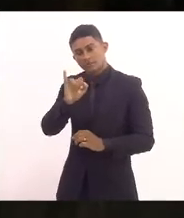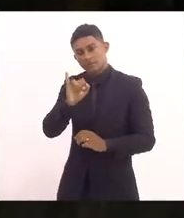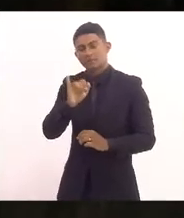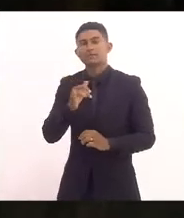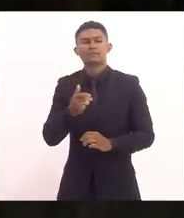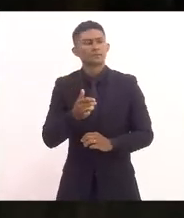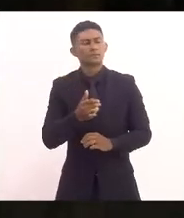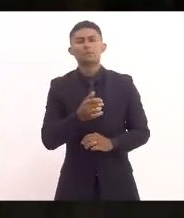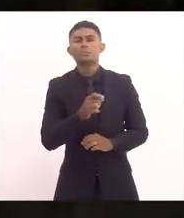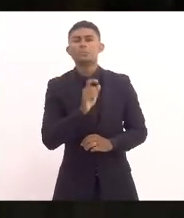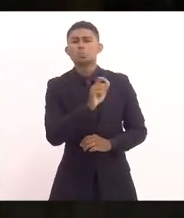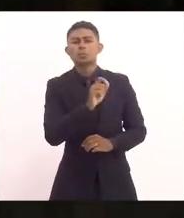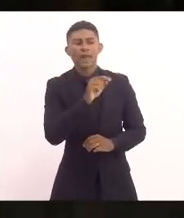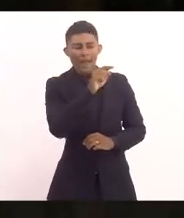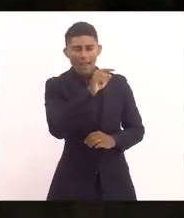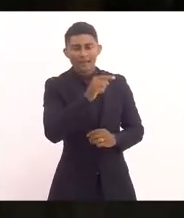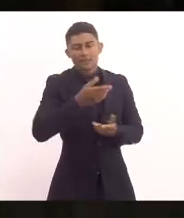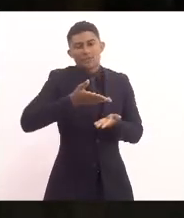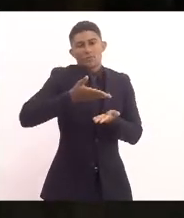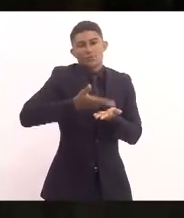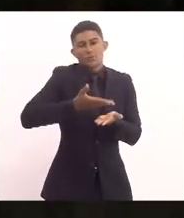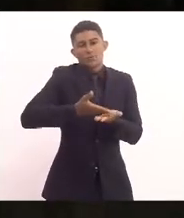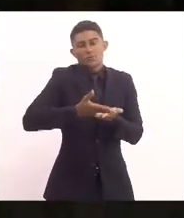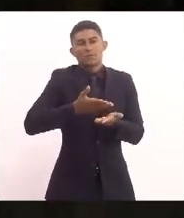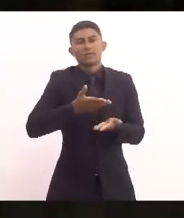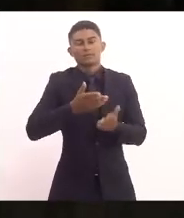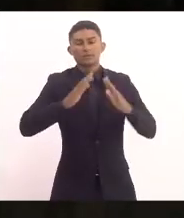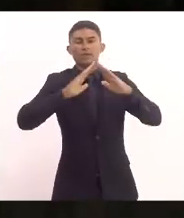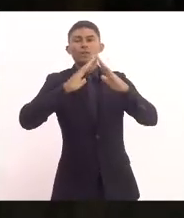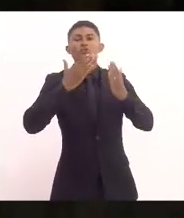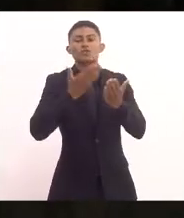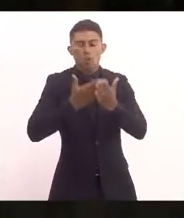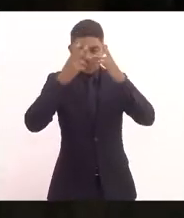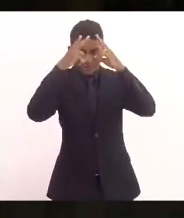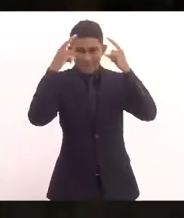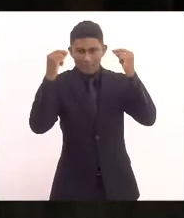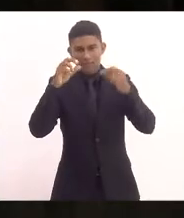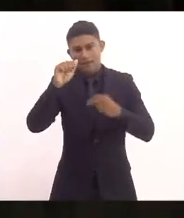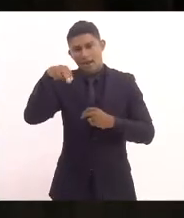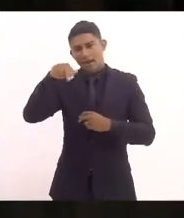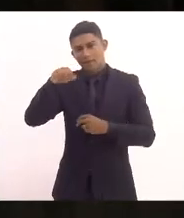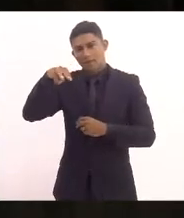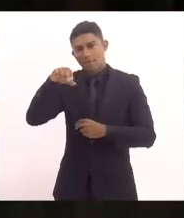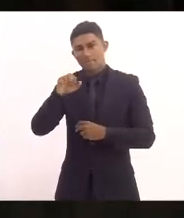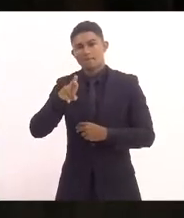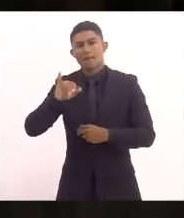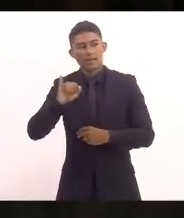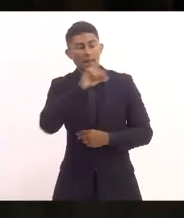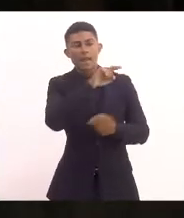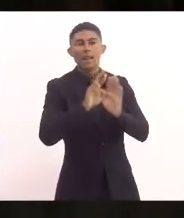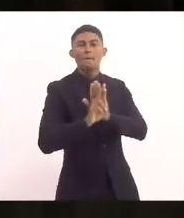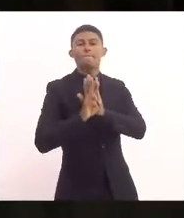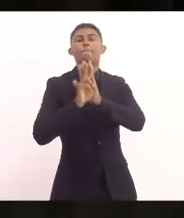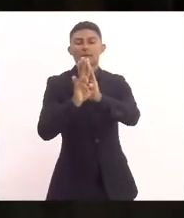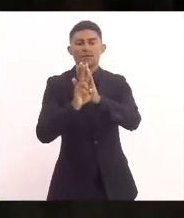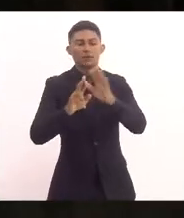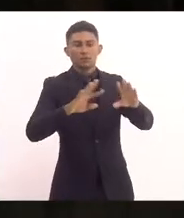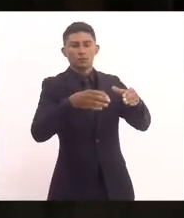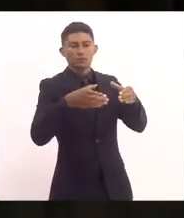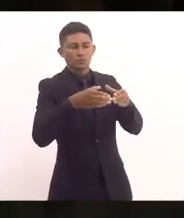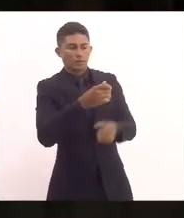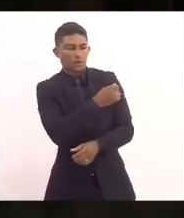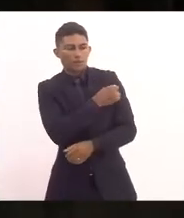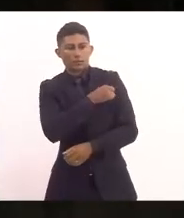Milelli, estudante de graduação da Escola de Enfermagem Ana Neri, representando o Comitê